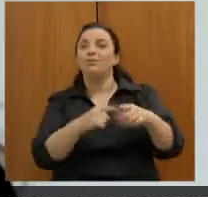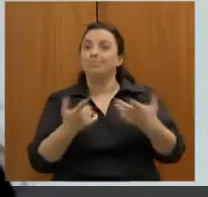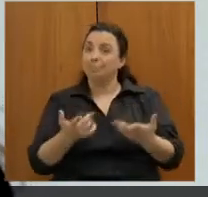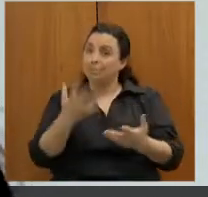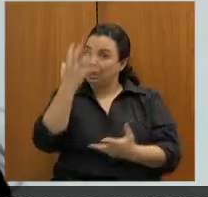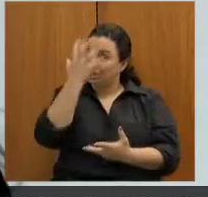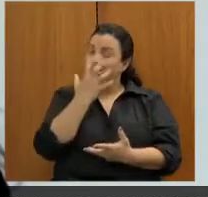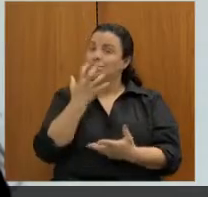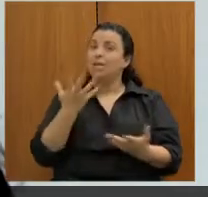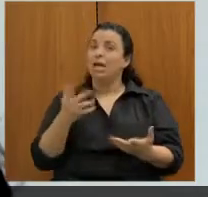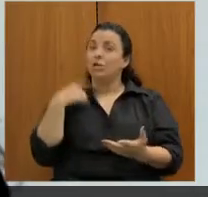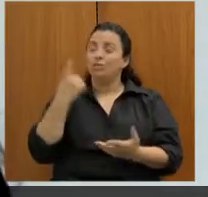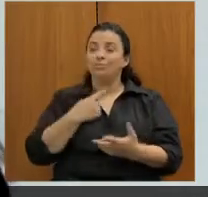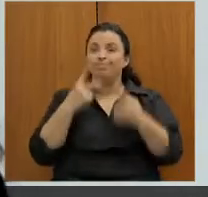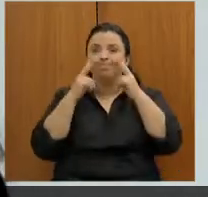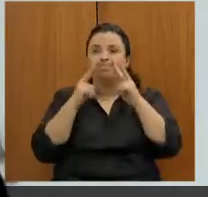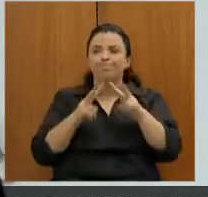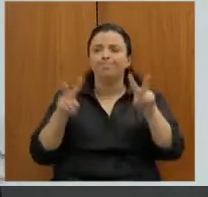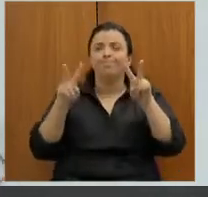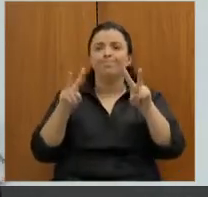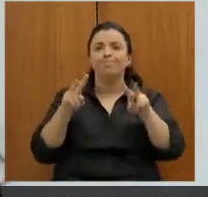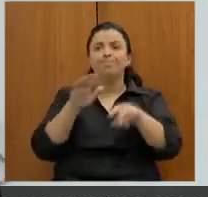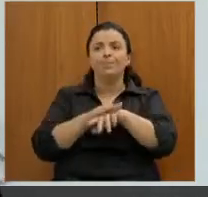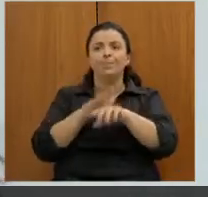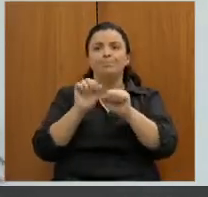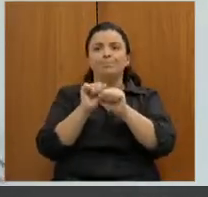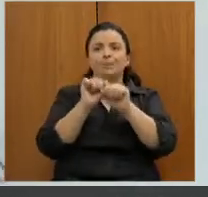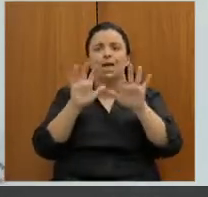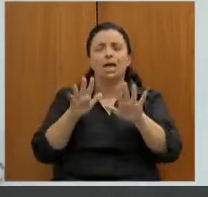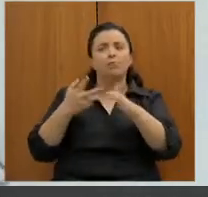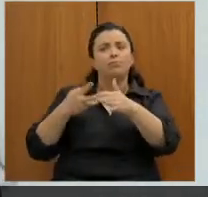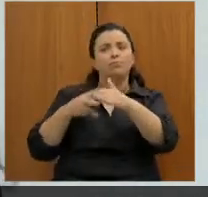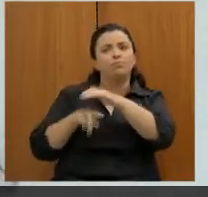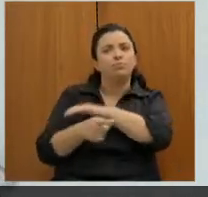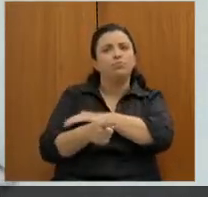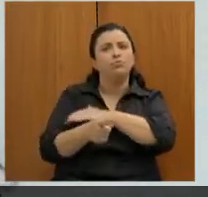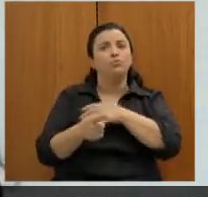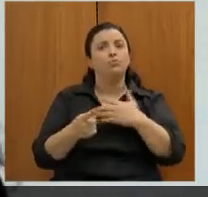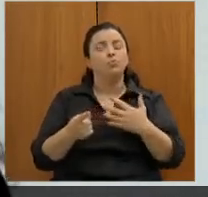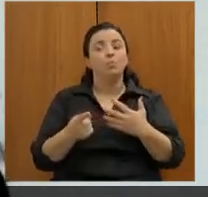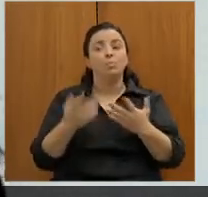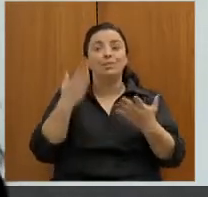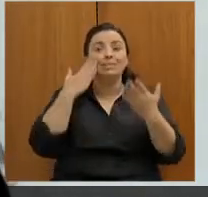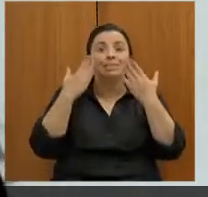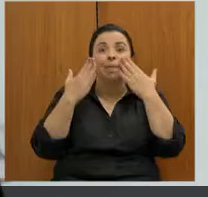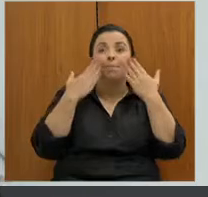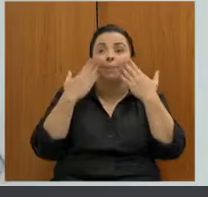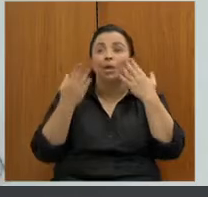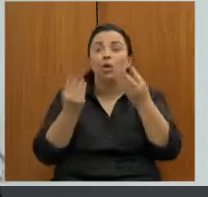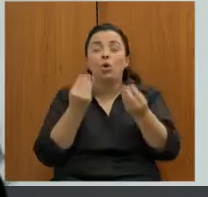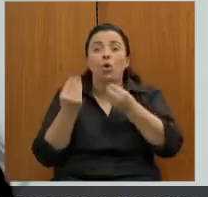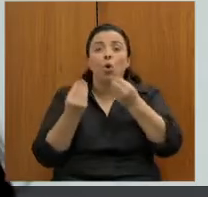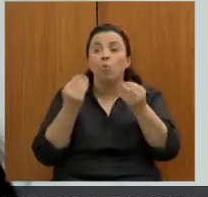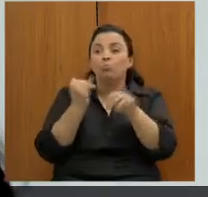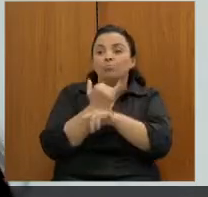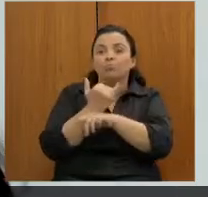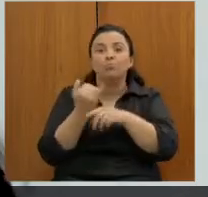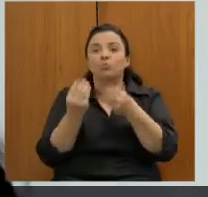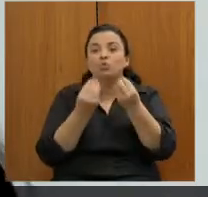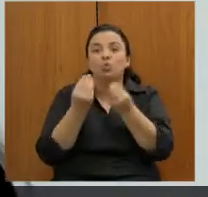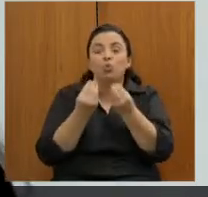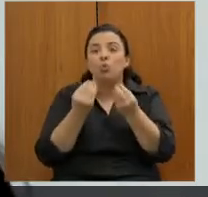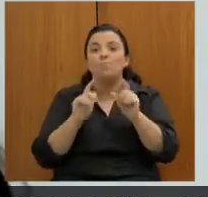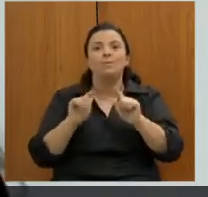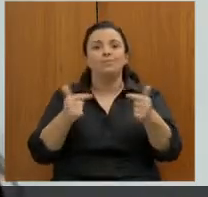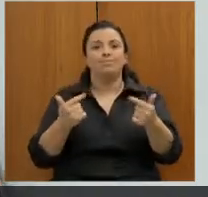isso com o é bem Clínico mesmo né para poder ver o que que pode ser feito porque hoje eu me